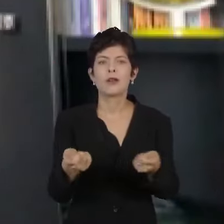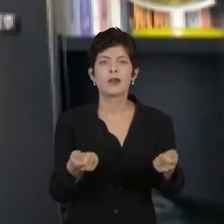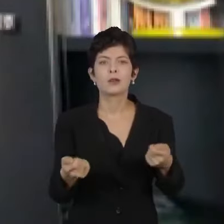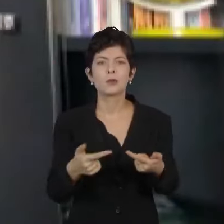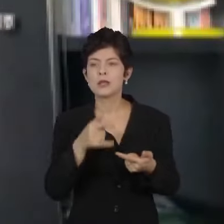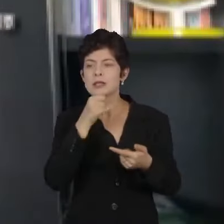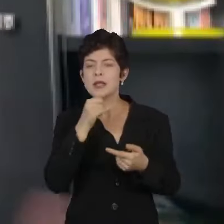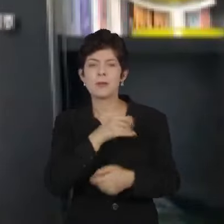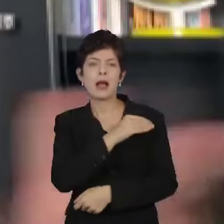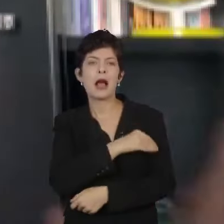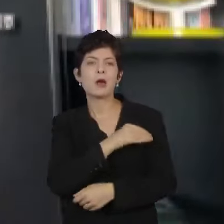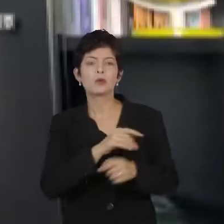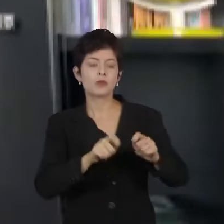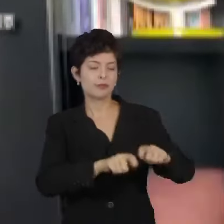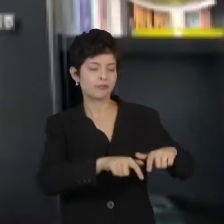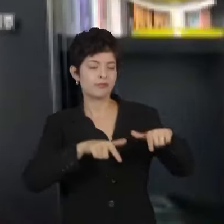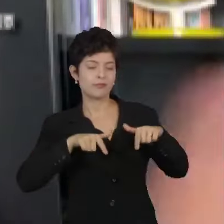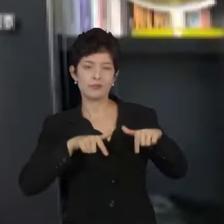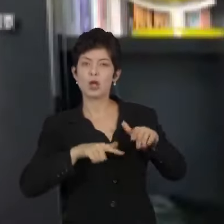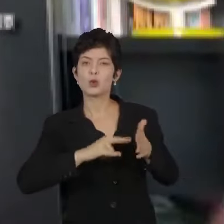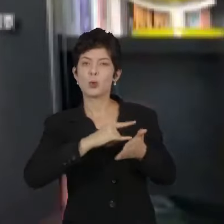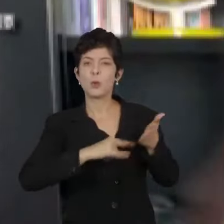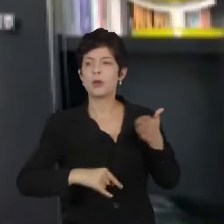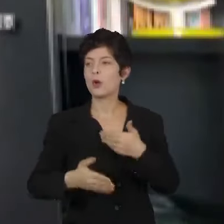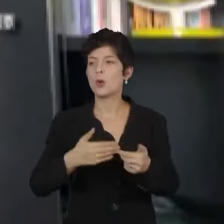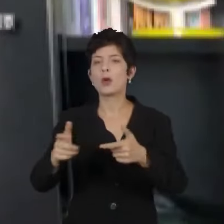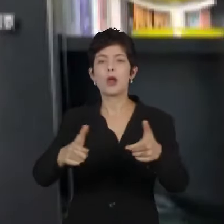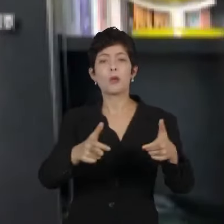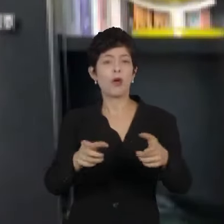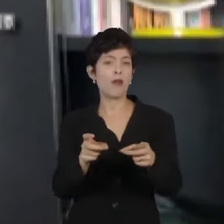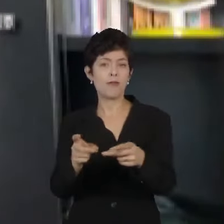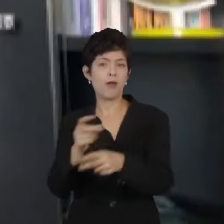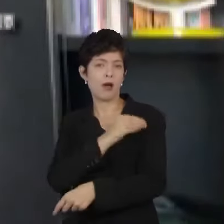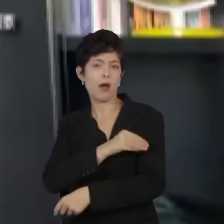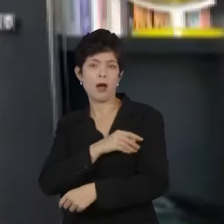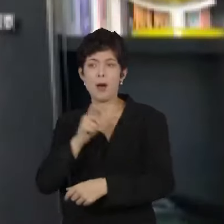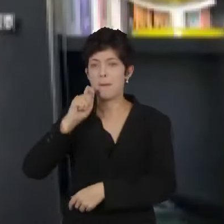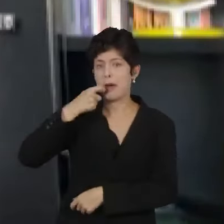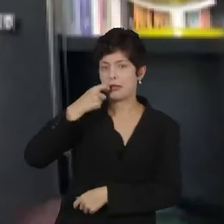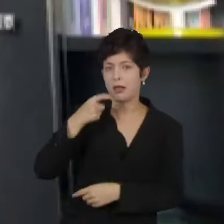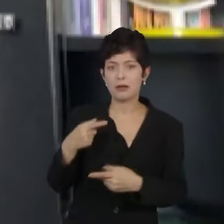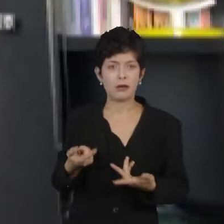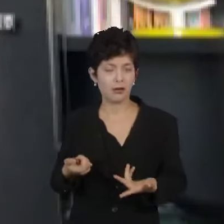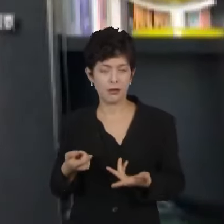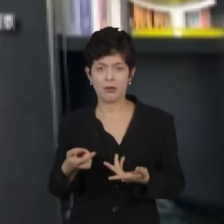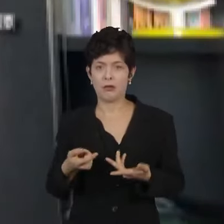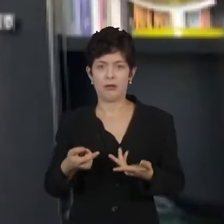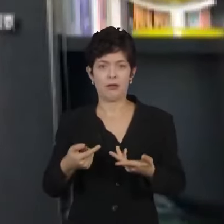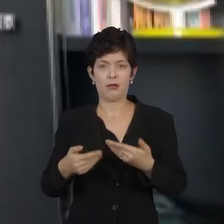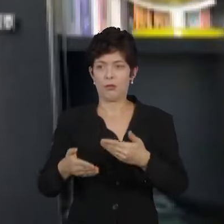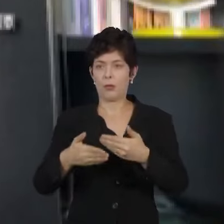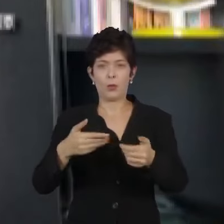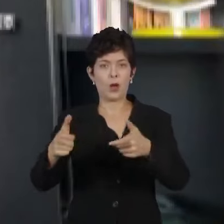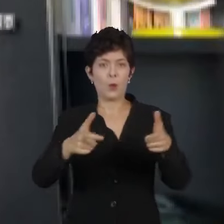exemplo para vender álcool especificamente qualquer lugar vende álcool uma padaria vende álcool no Brasil isso não existe nos outros lugares do mundo